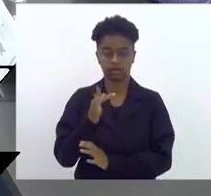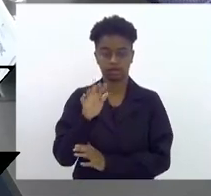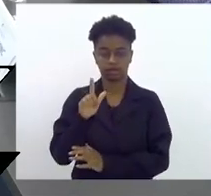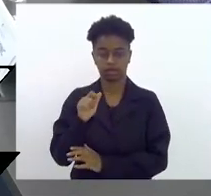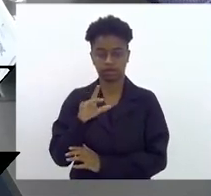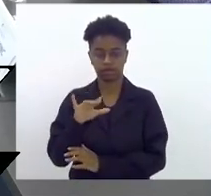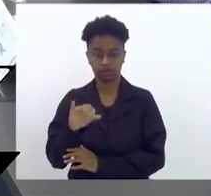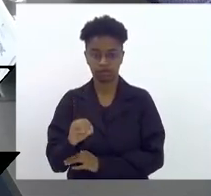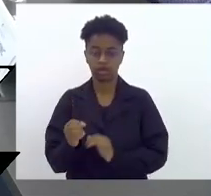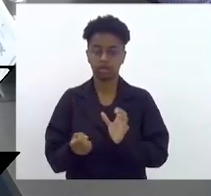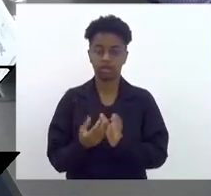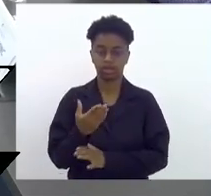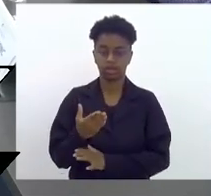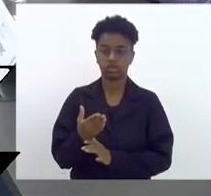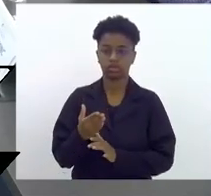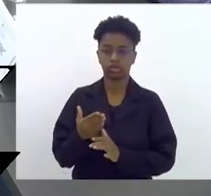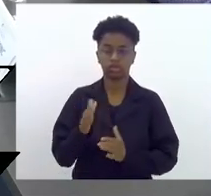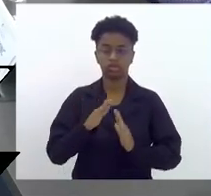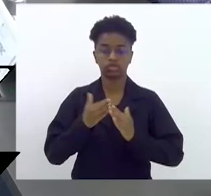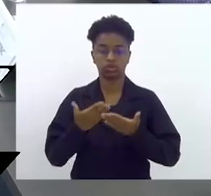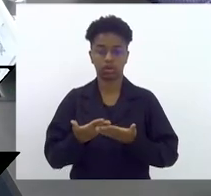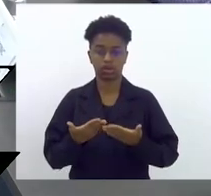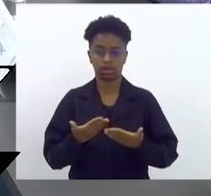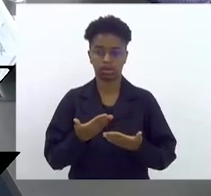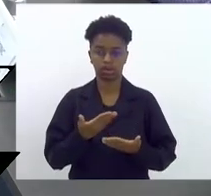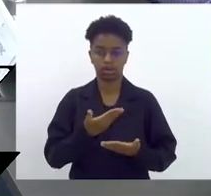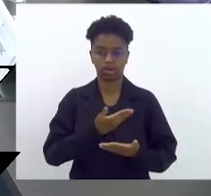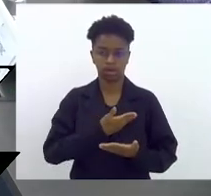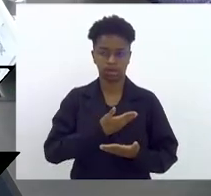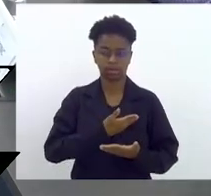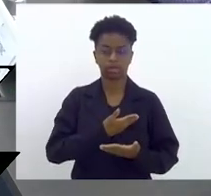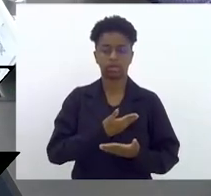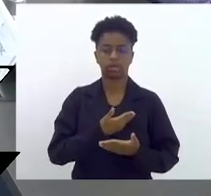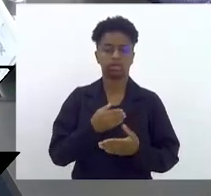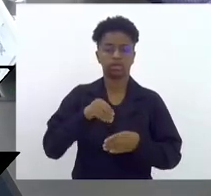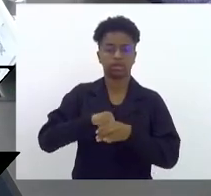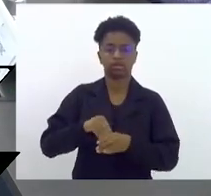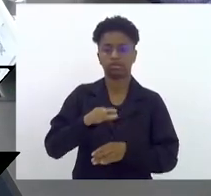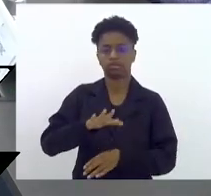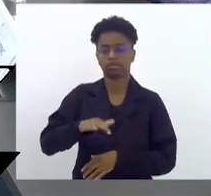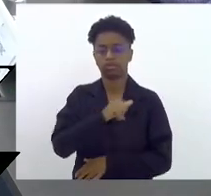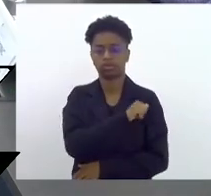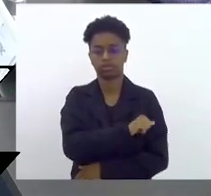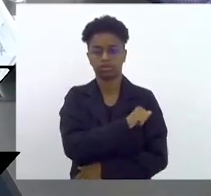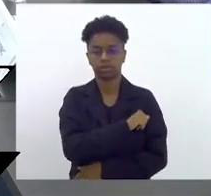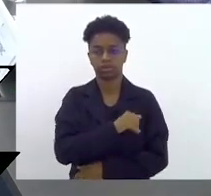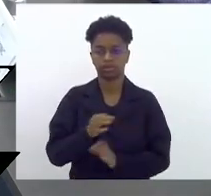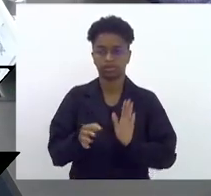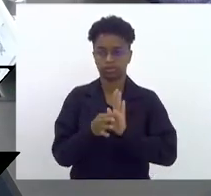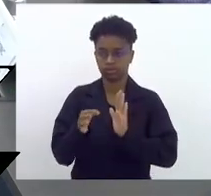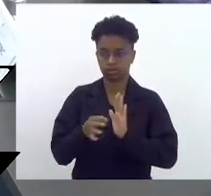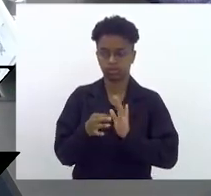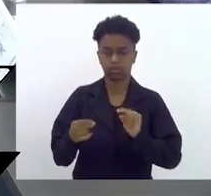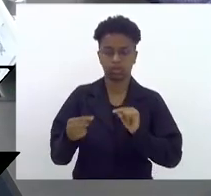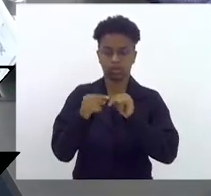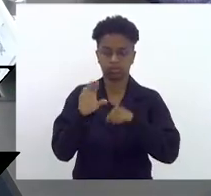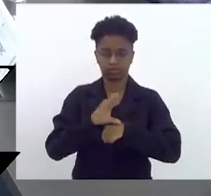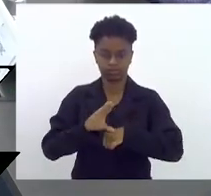que institui o selo escola amiga do clima no âmbito do Estado do Rio de Janeiro para aparecer Deputado Felipe Ramos